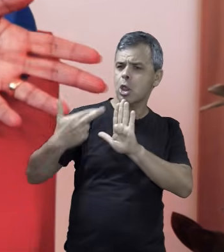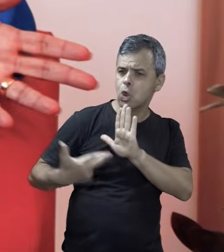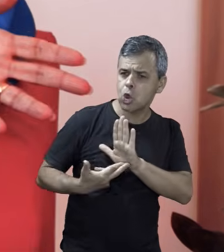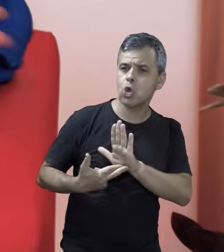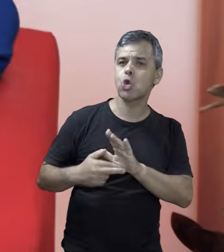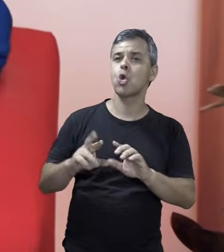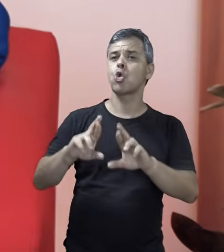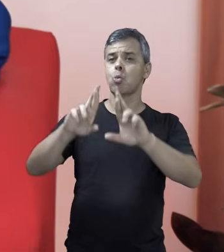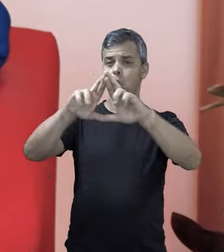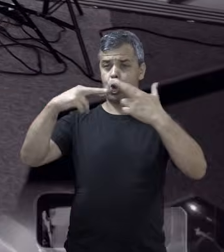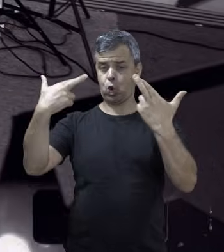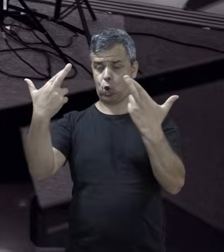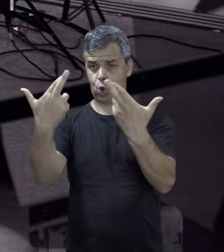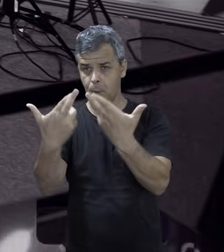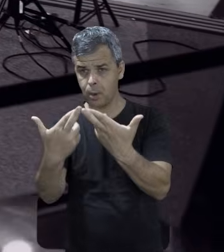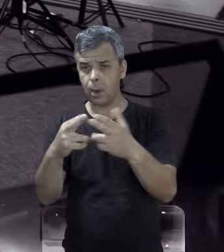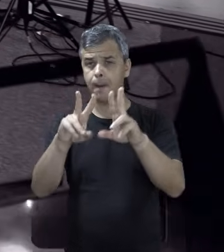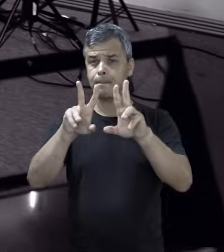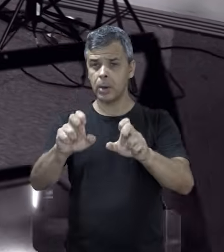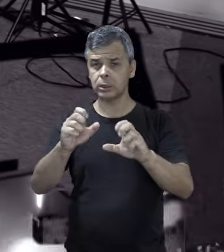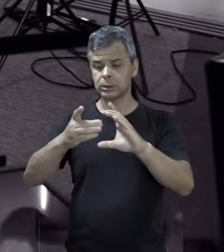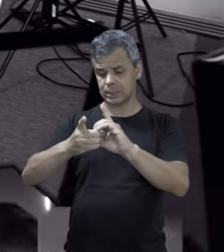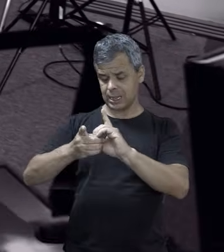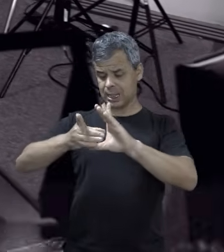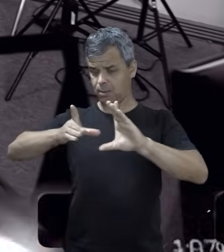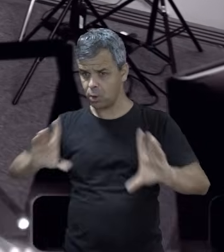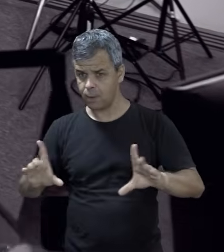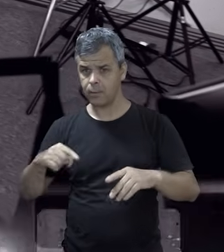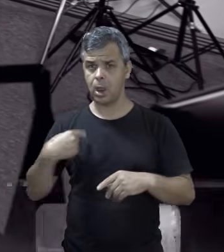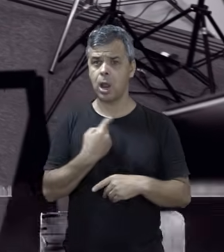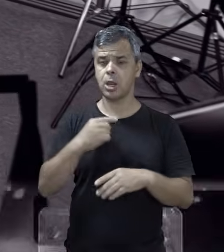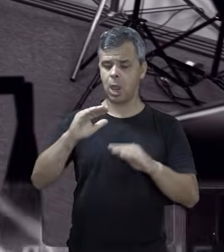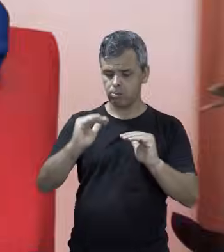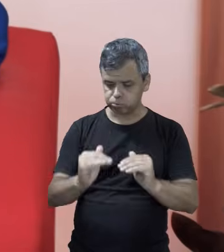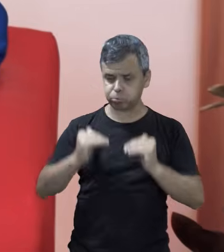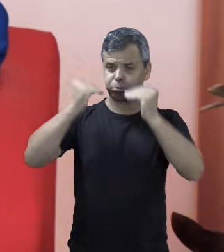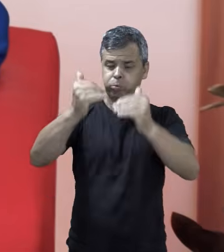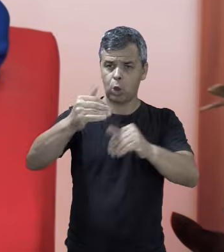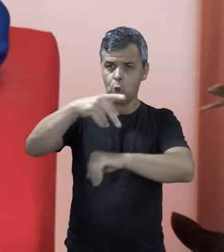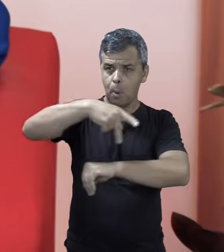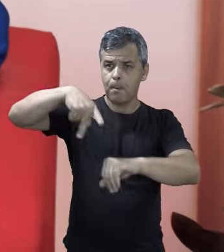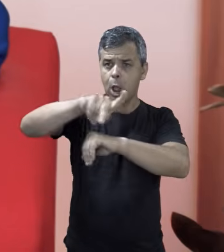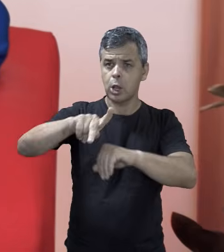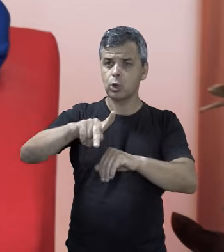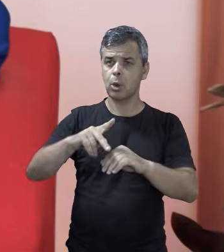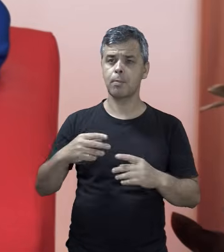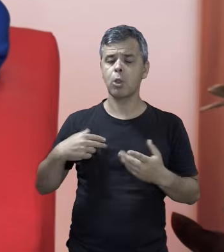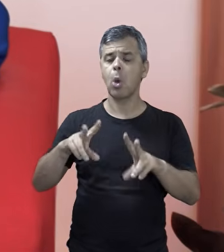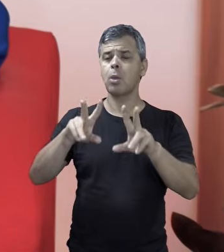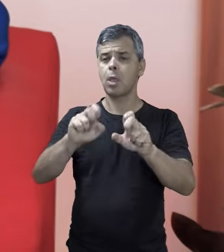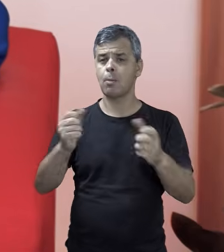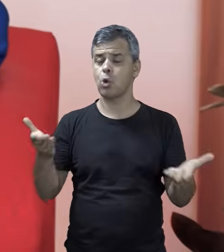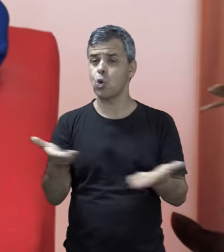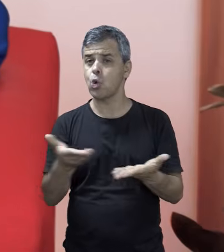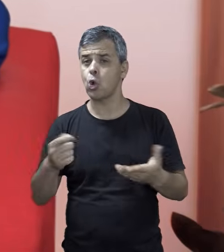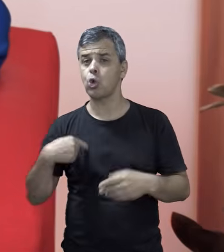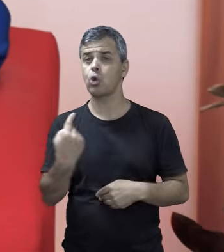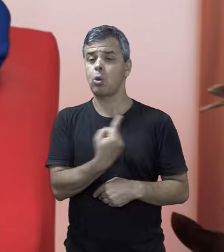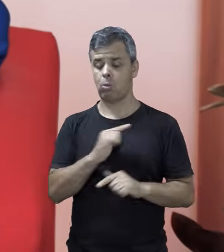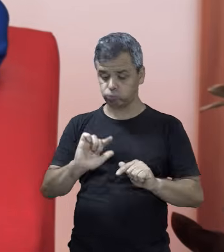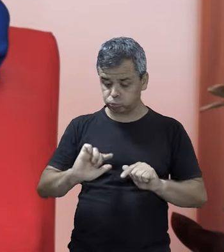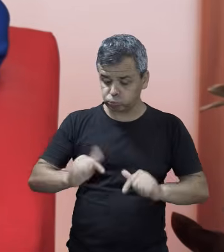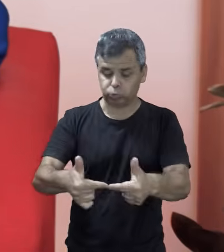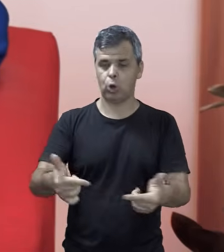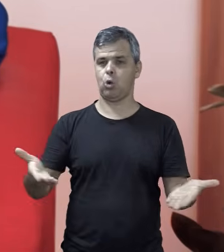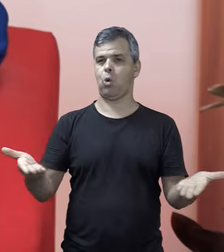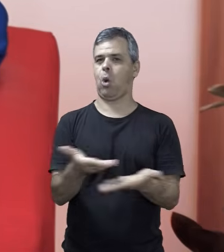no último encontro do PT, sobre a questão da democracia, da soberania. Então, são pautas super atuais. O que a gente está